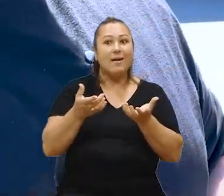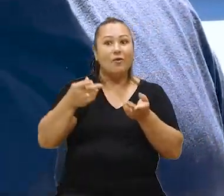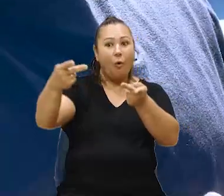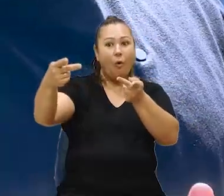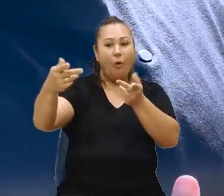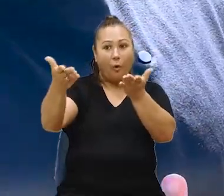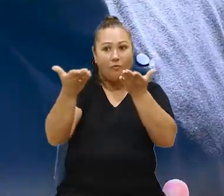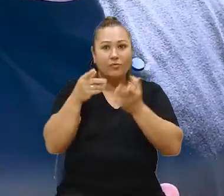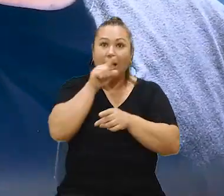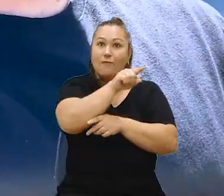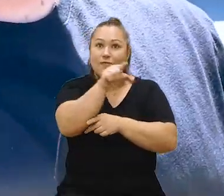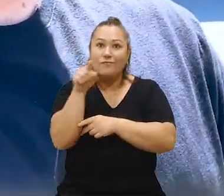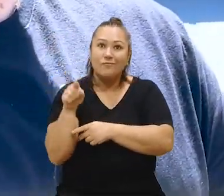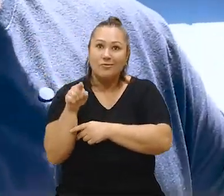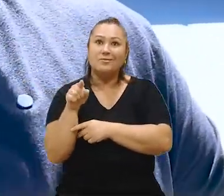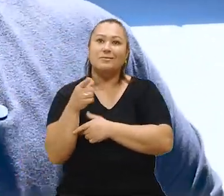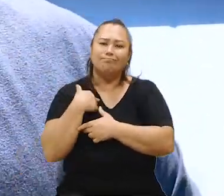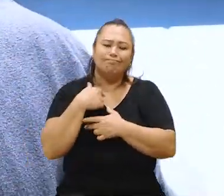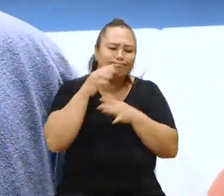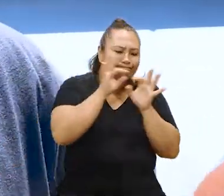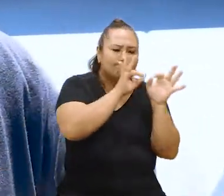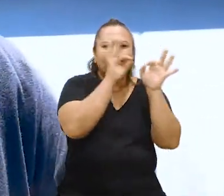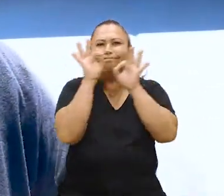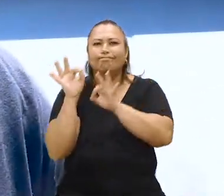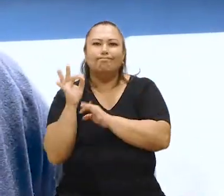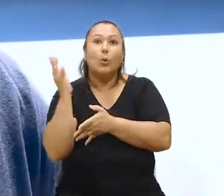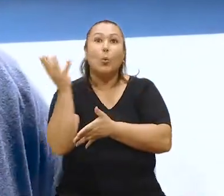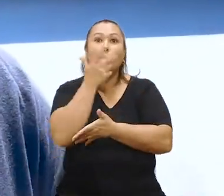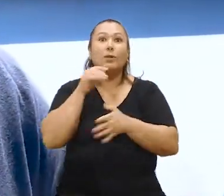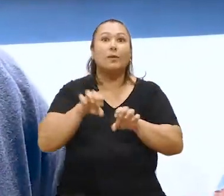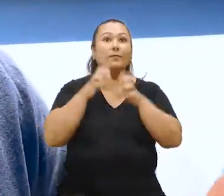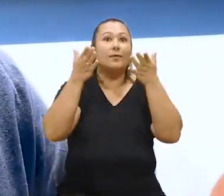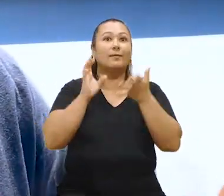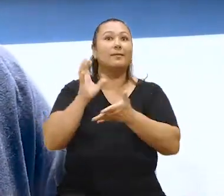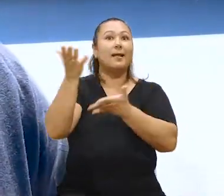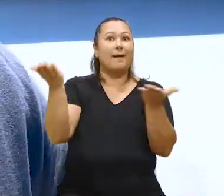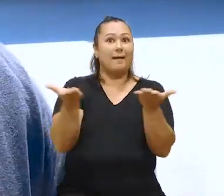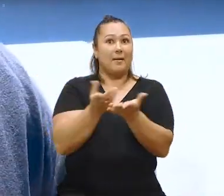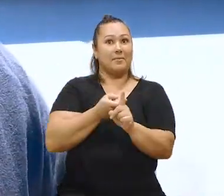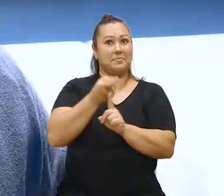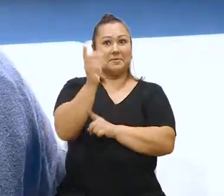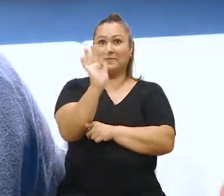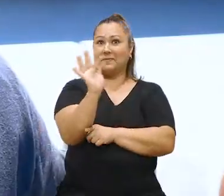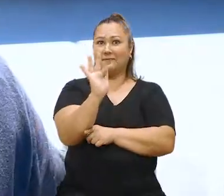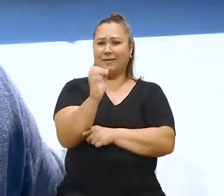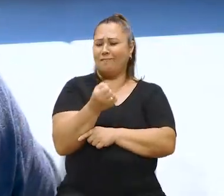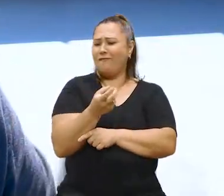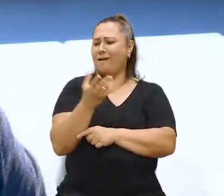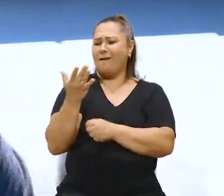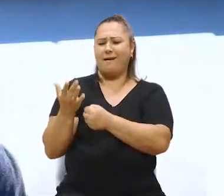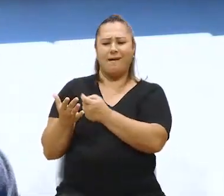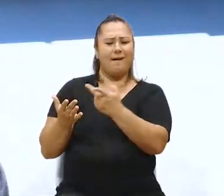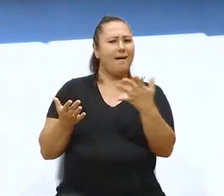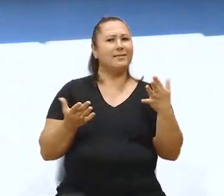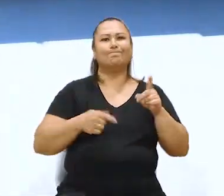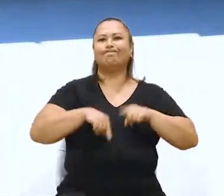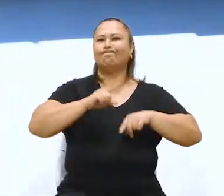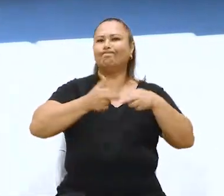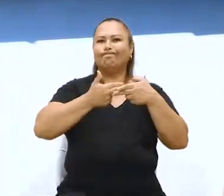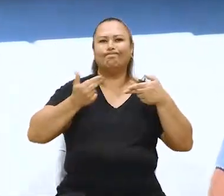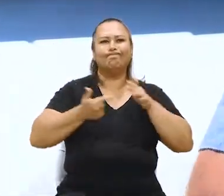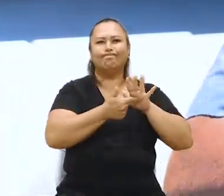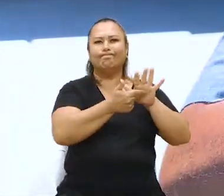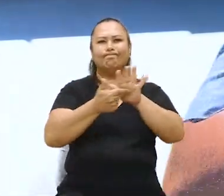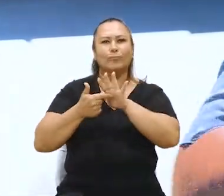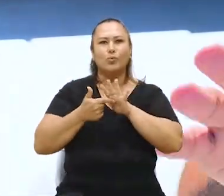audiência. Então, quero te convidar para a Festa da Uva, esse bonito evento que vai ocorrer agora no mês de